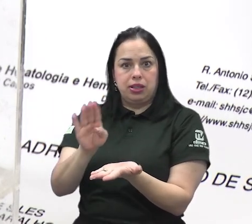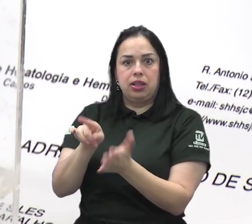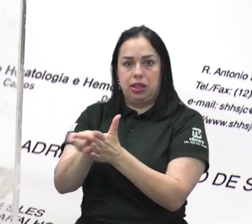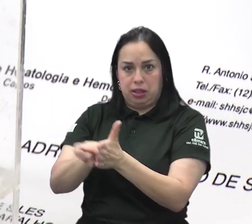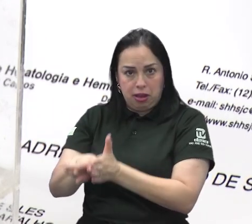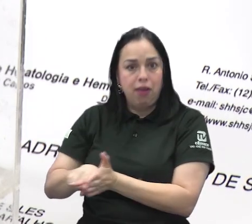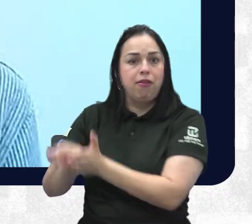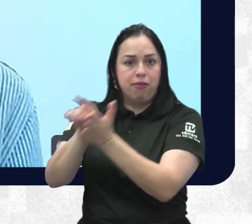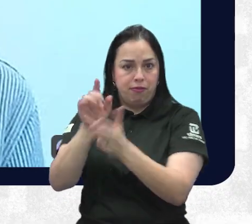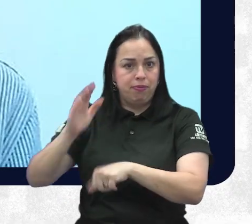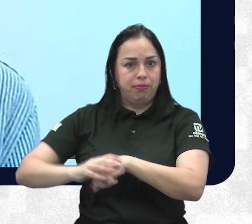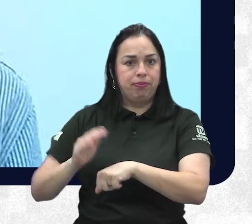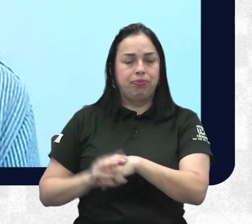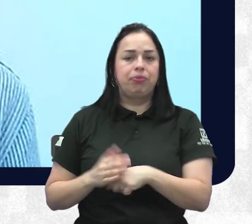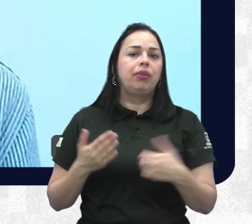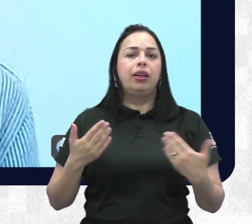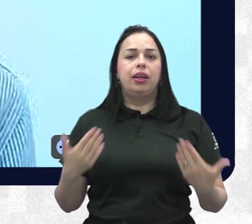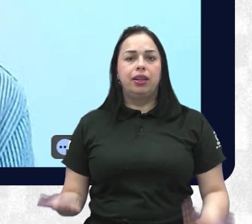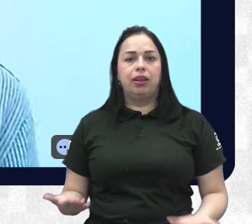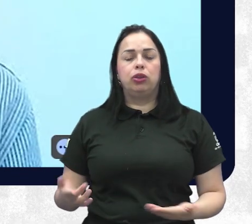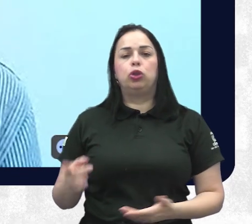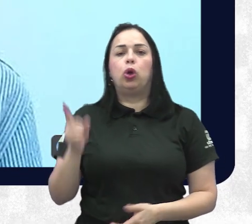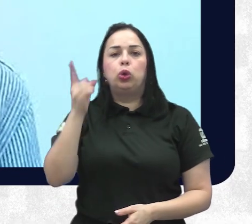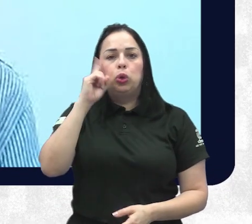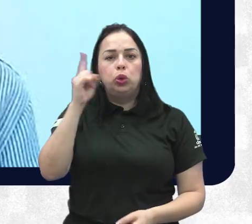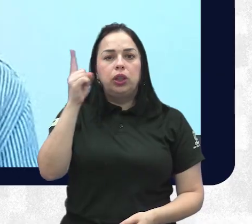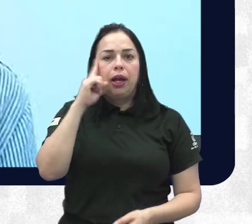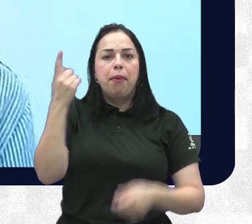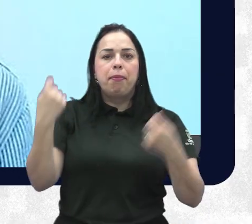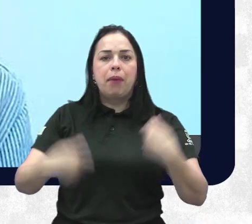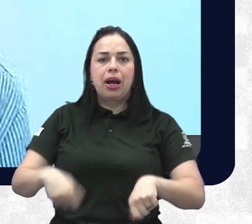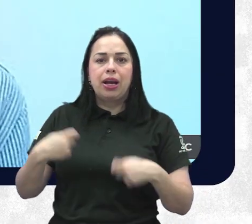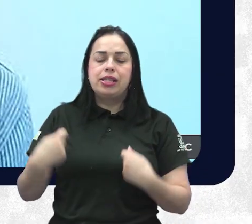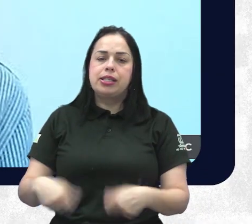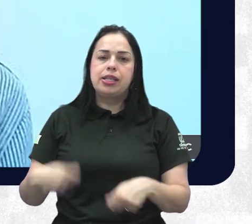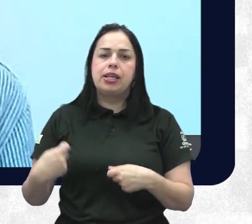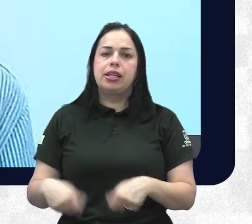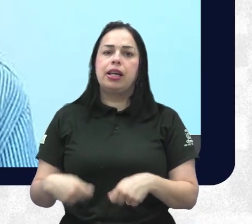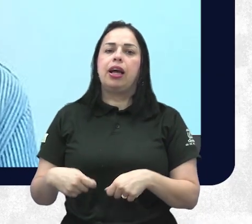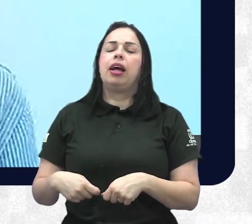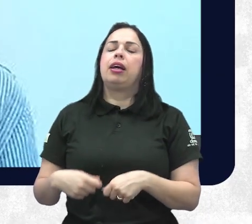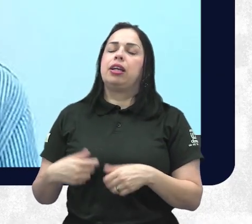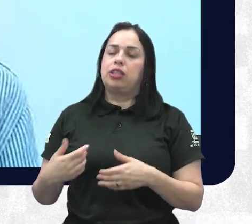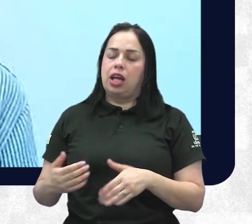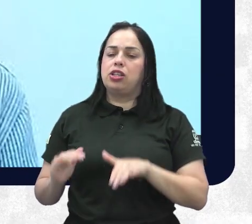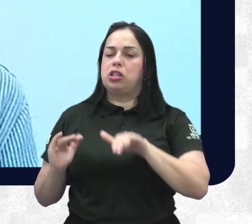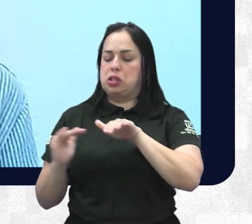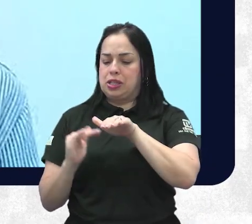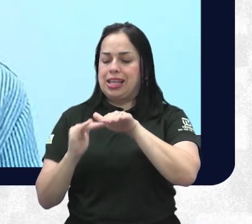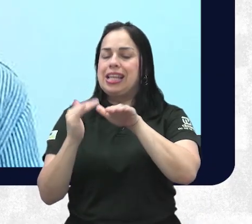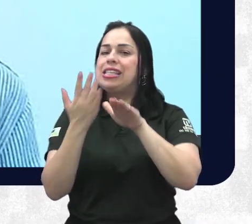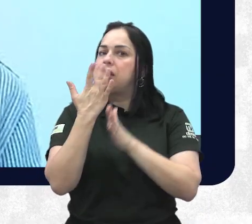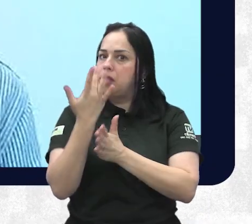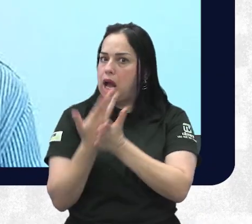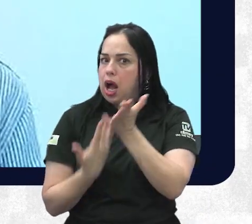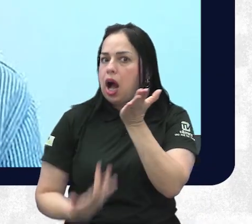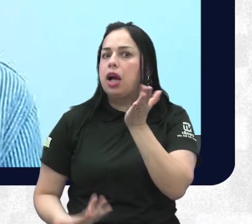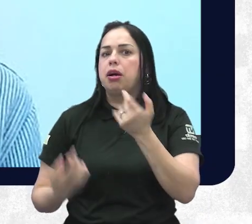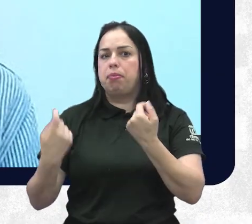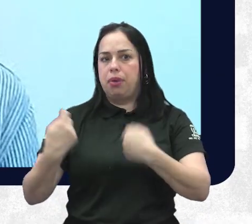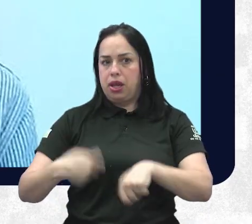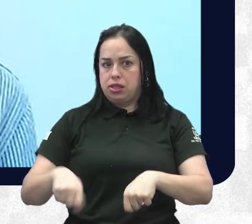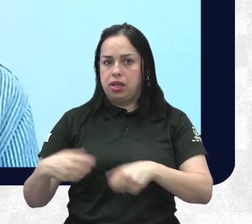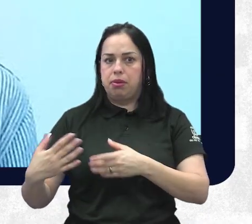todo o país. A necessidade ela é diária, né? Então a gente precisa, todos os dias que tenha candidatos